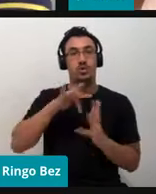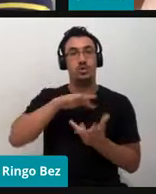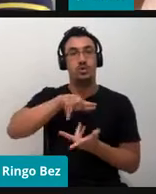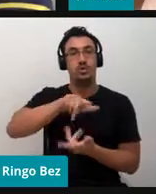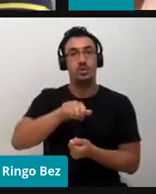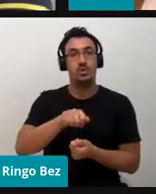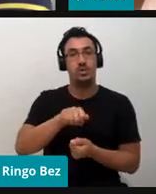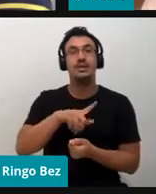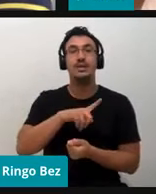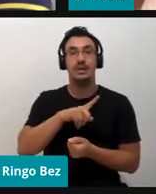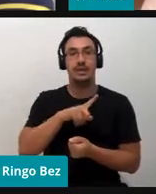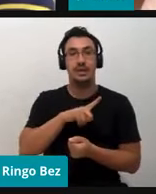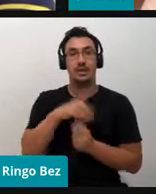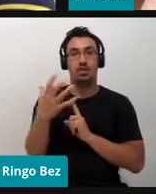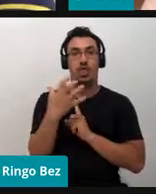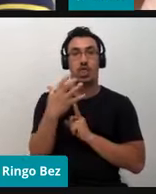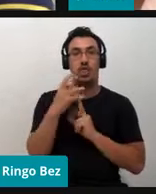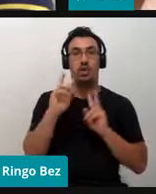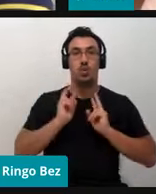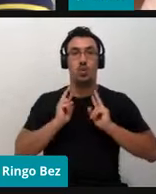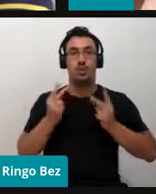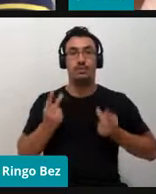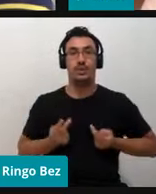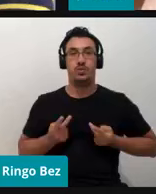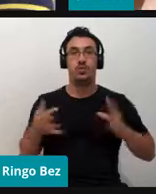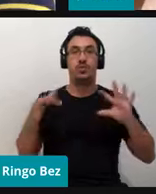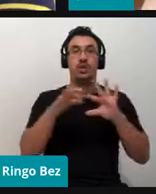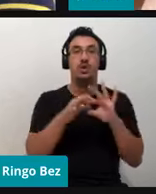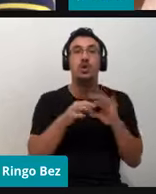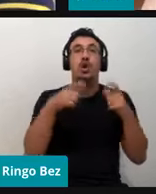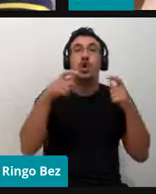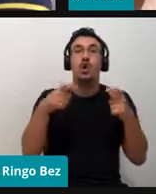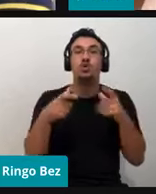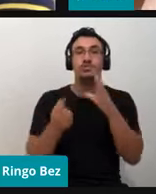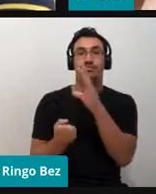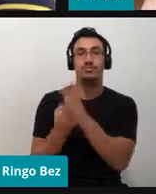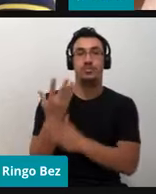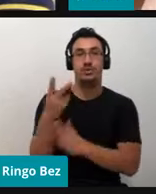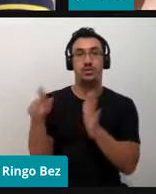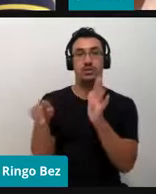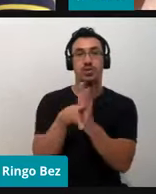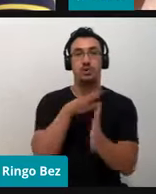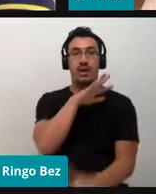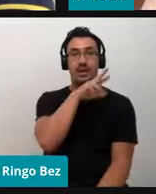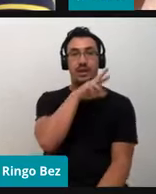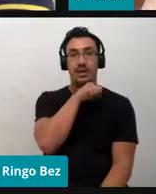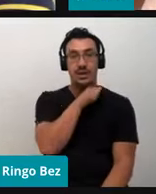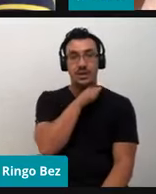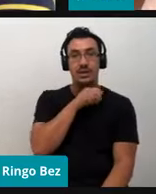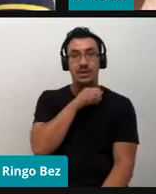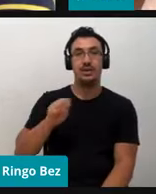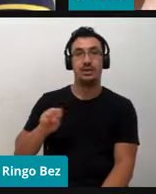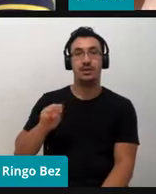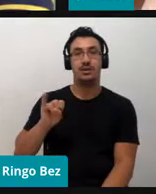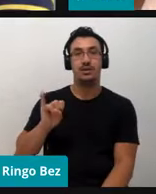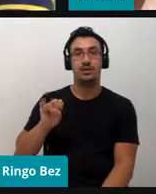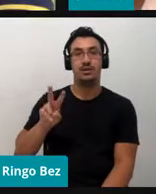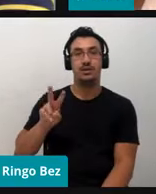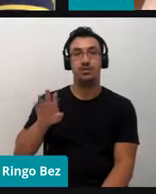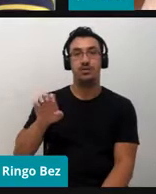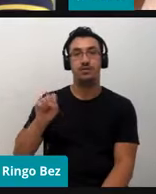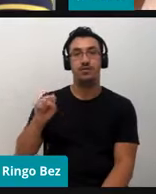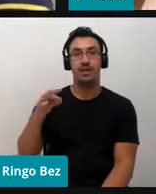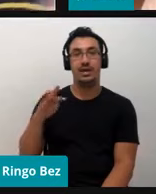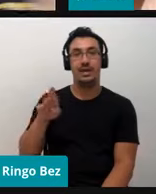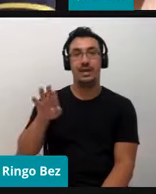afetam seres humanos, têm origem direta com animais silvestres. São zoonóticas, a